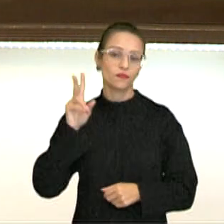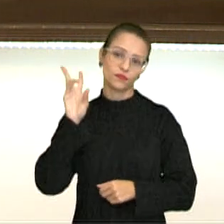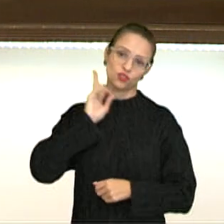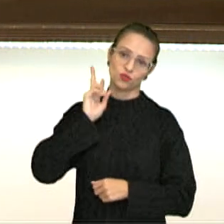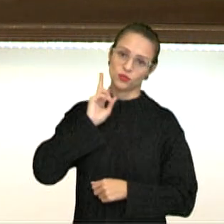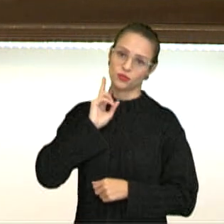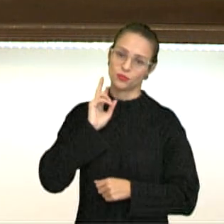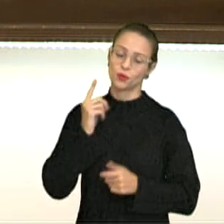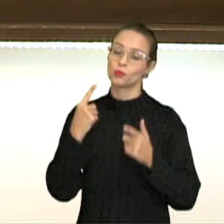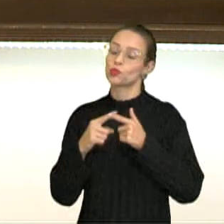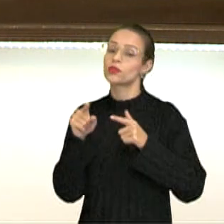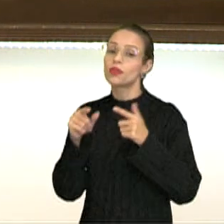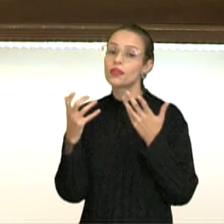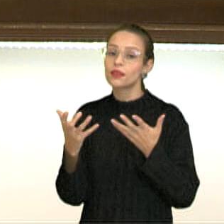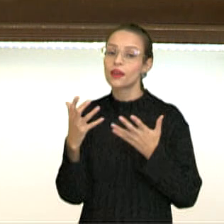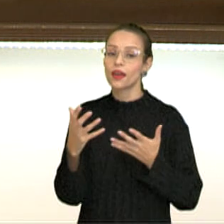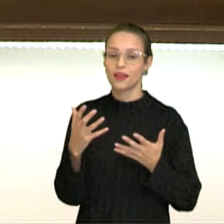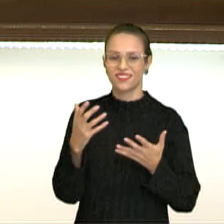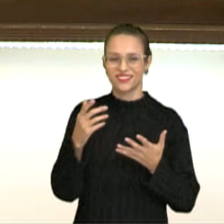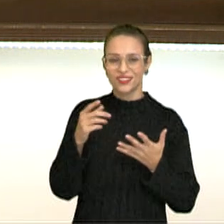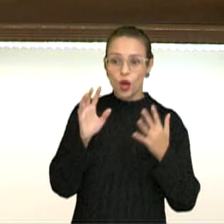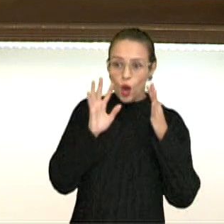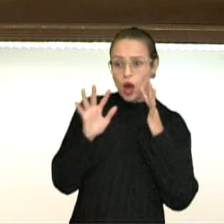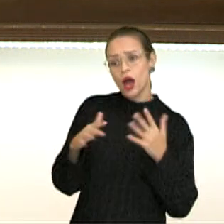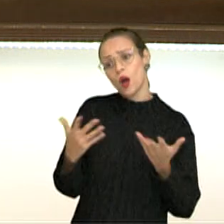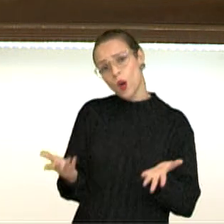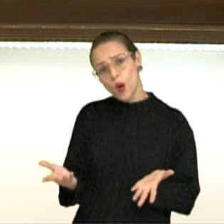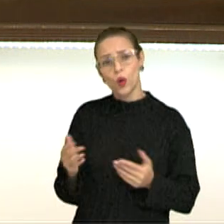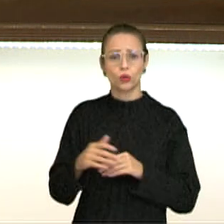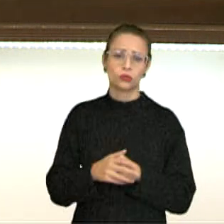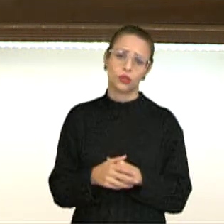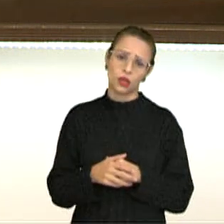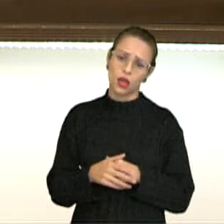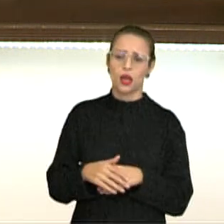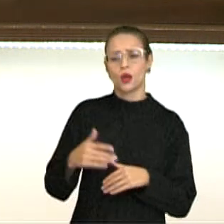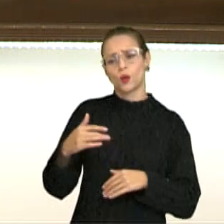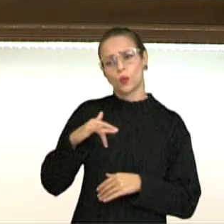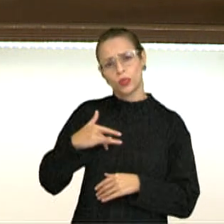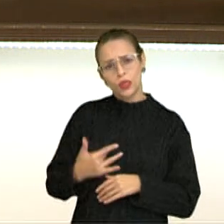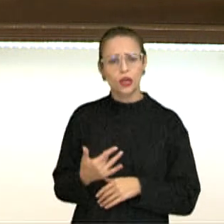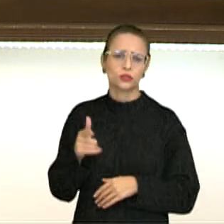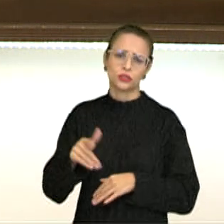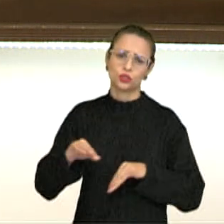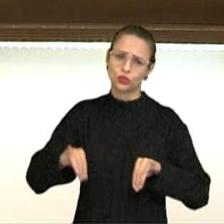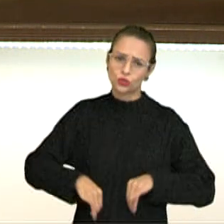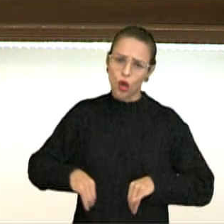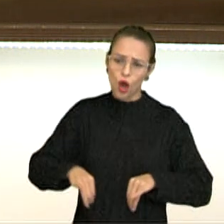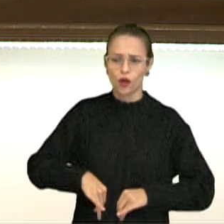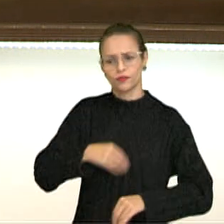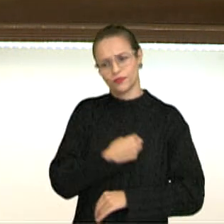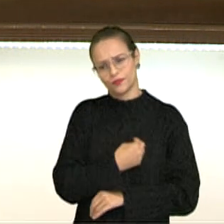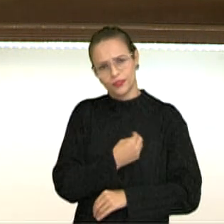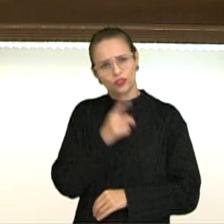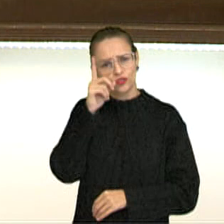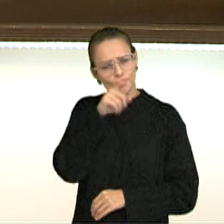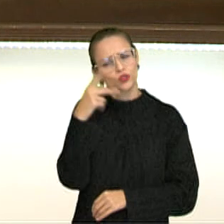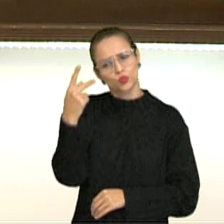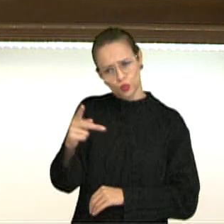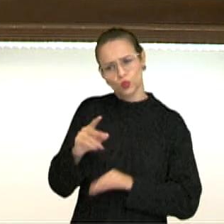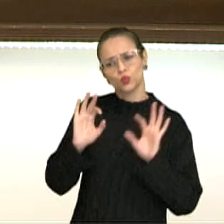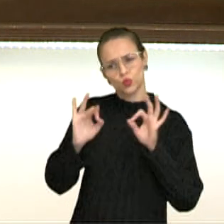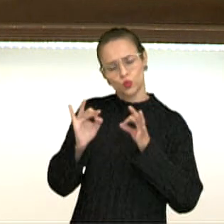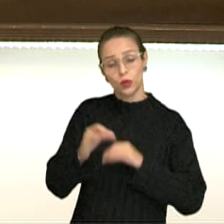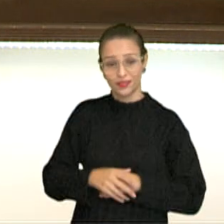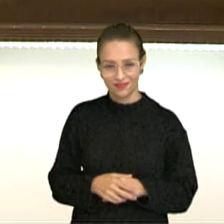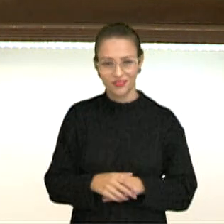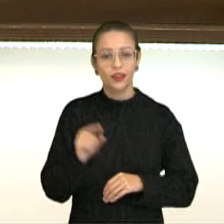vitimista, porque ele quer que você olhe para ele e diga, olha como fulano sofre, olha como a vida dele é difícil. E aí,